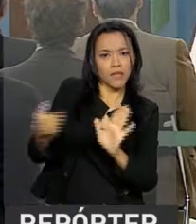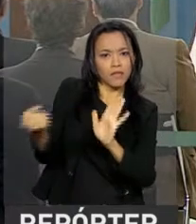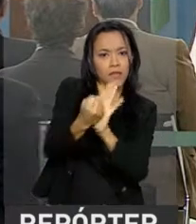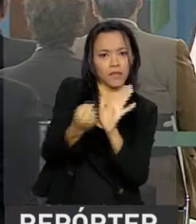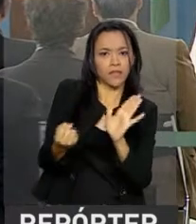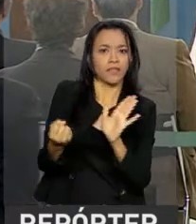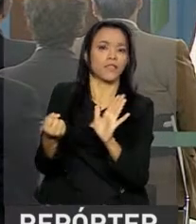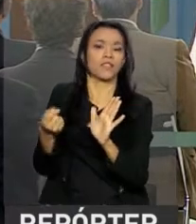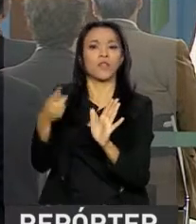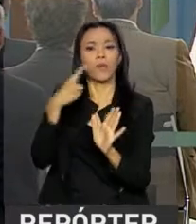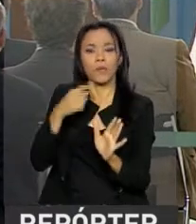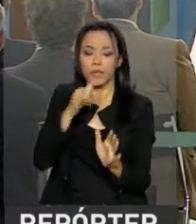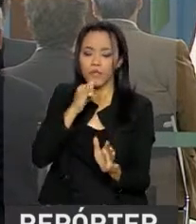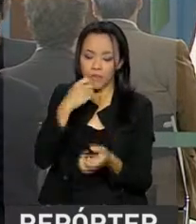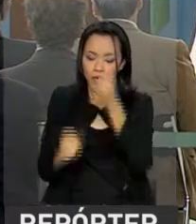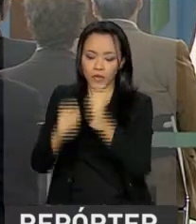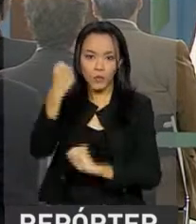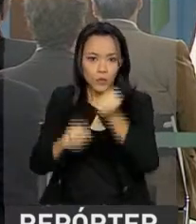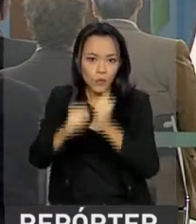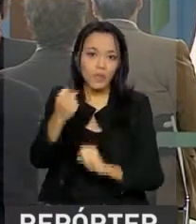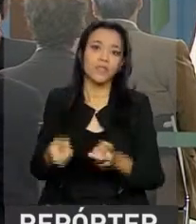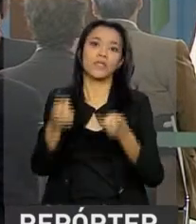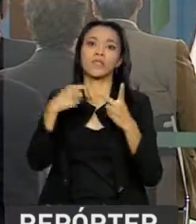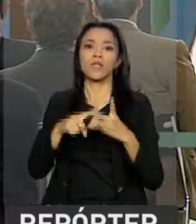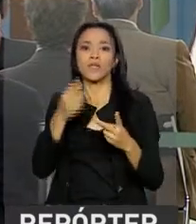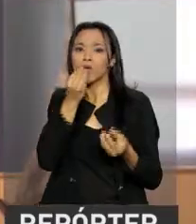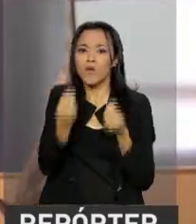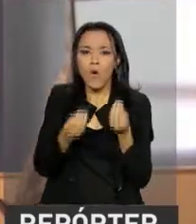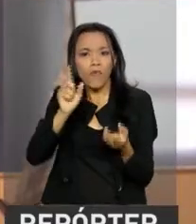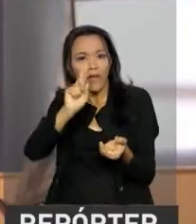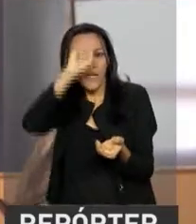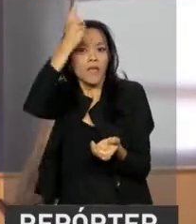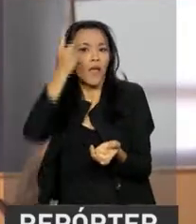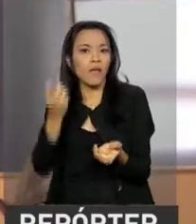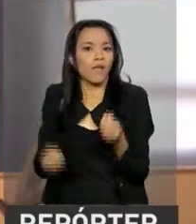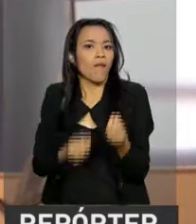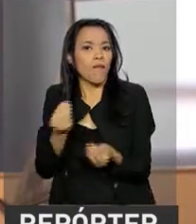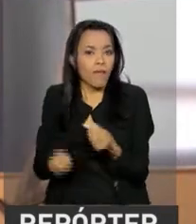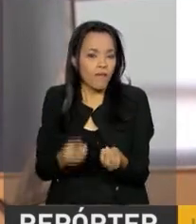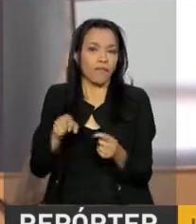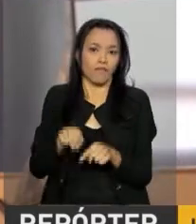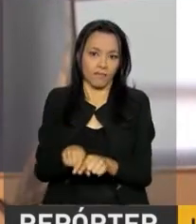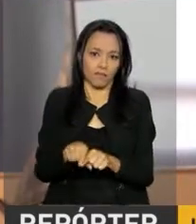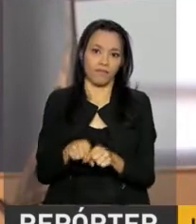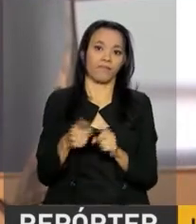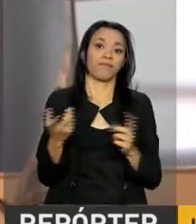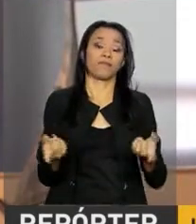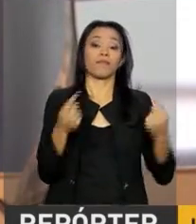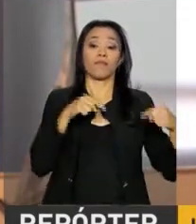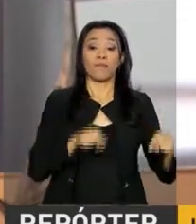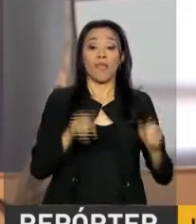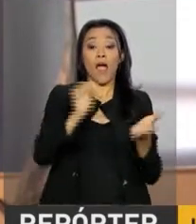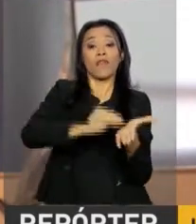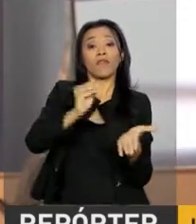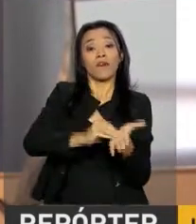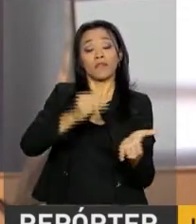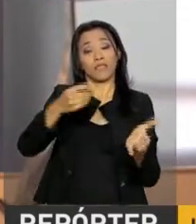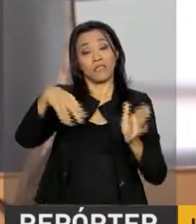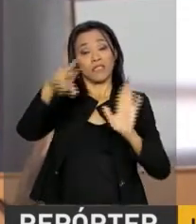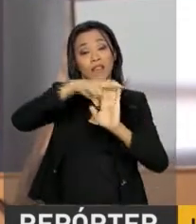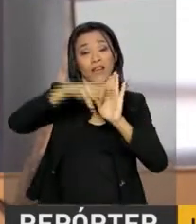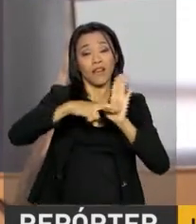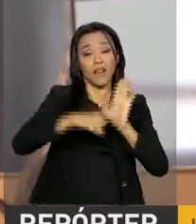aplicação industrial ea atividade inventiva a demora provocada pela falta de definição sobre os procedimentos